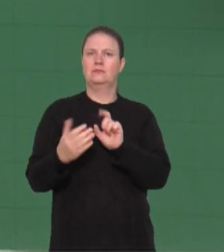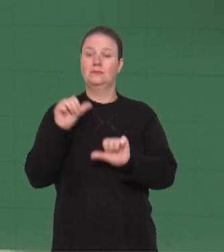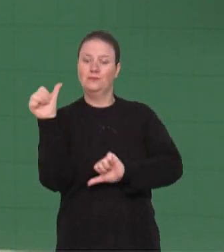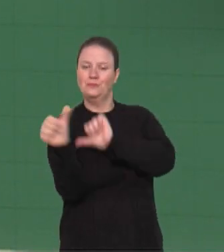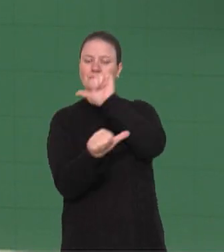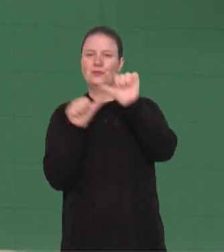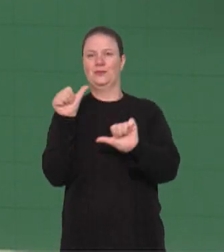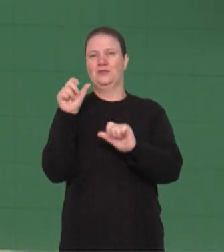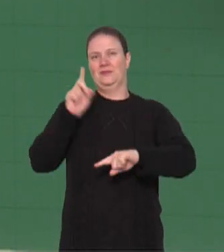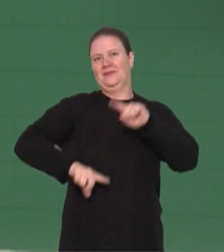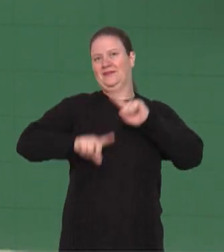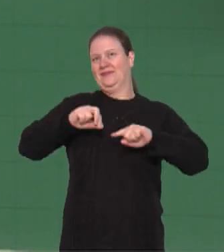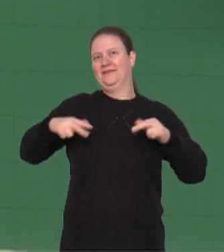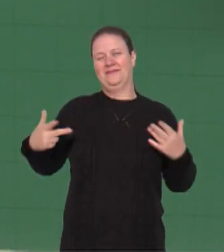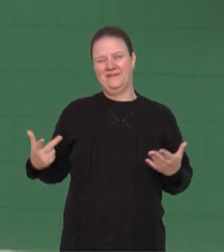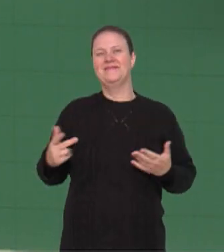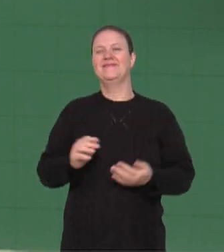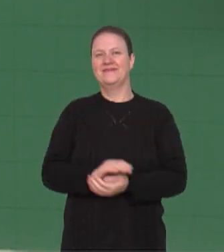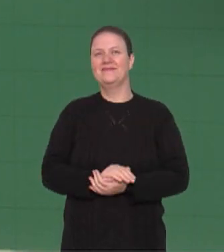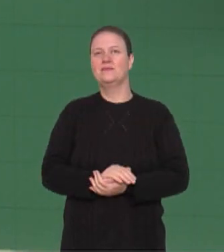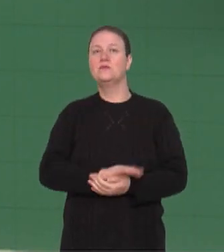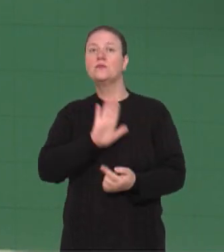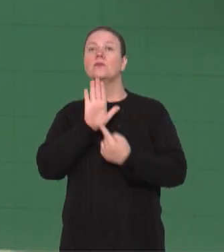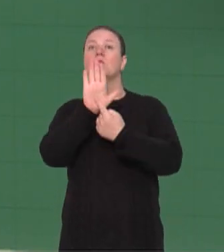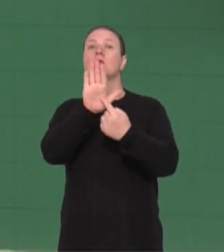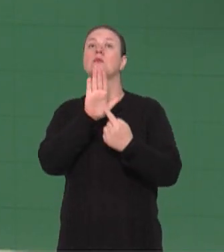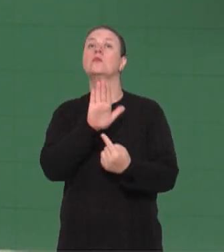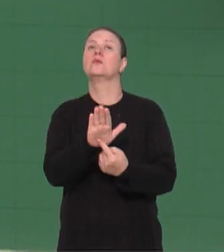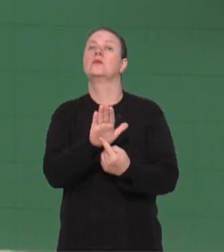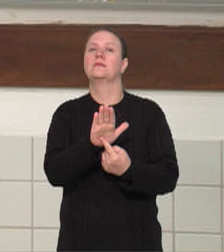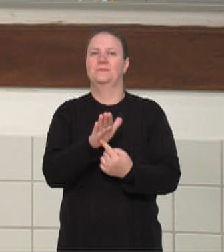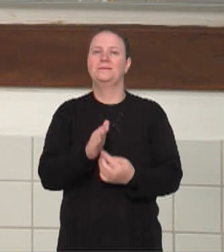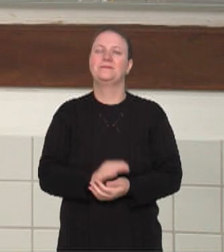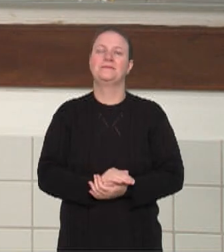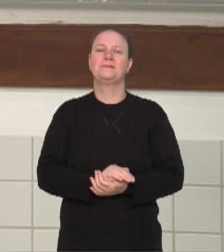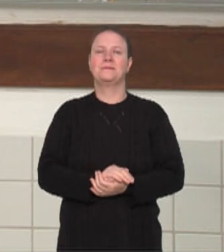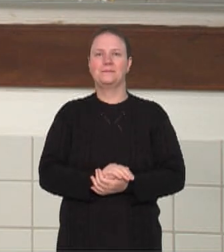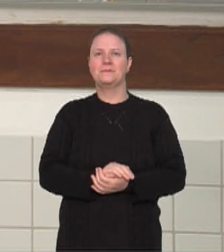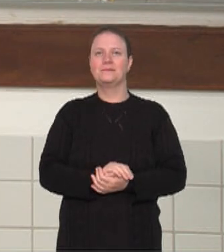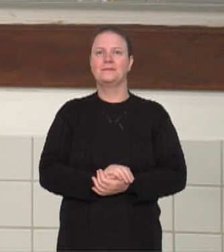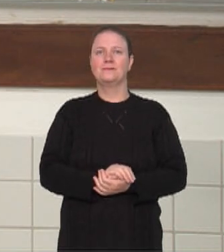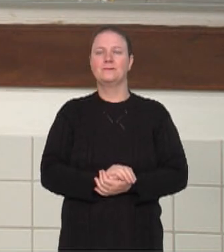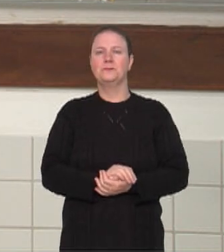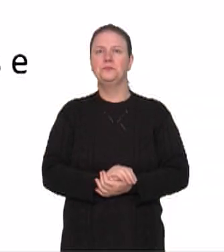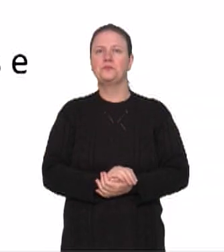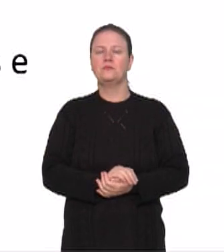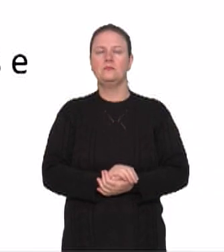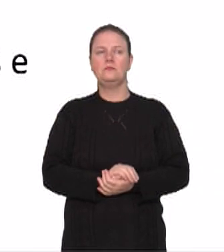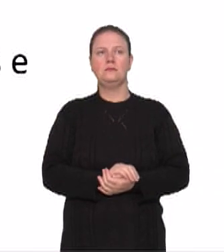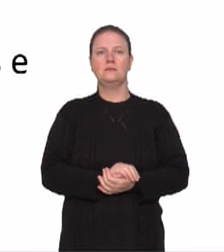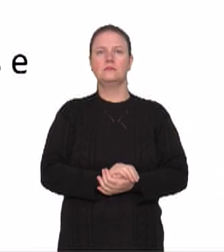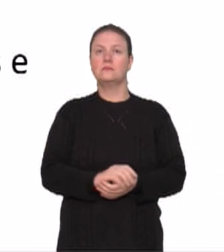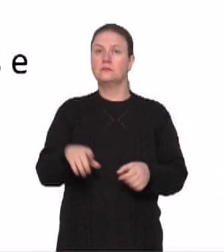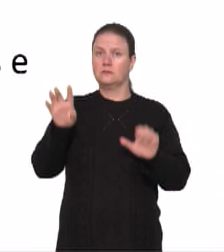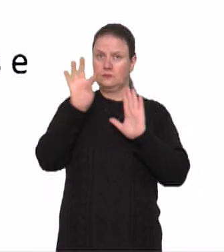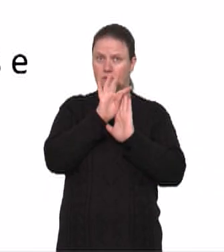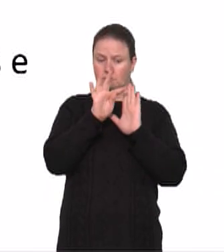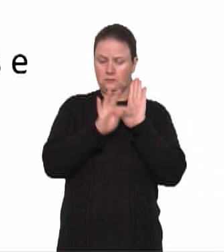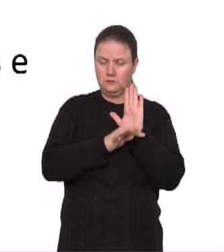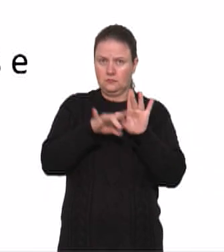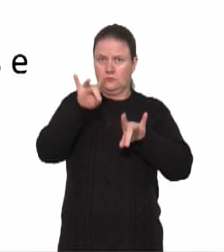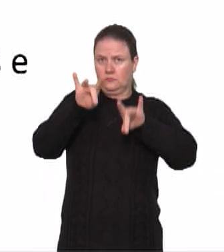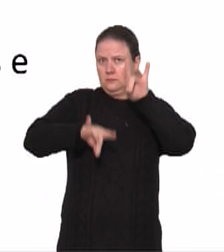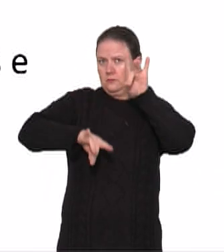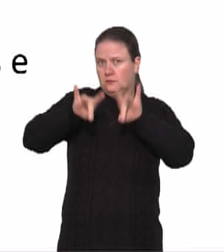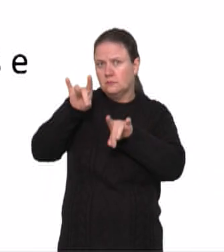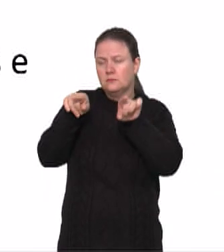os recursos gráficos, né, para poder indicar essas rubricas, certo? O texto dramático,